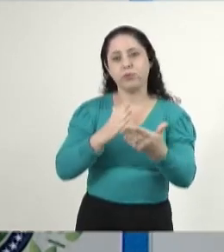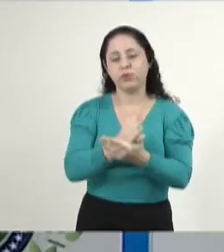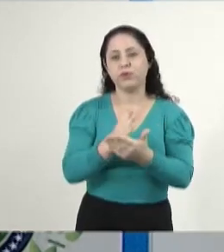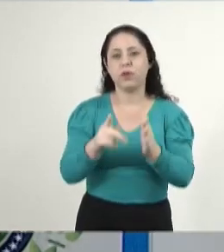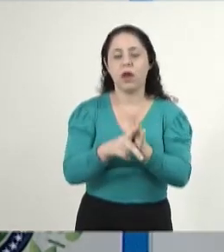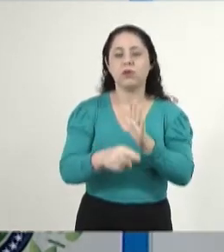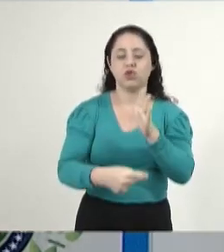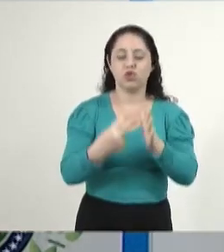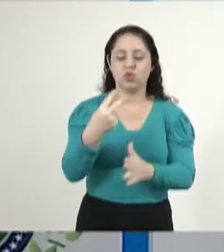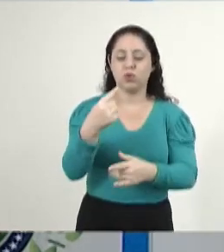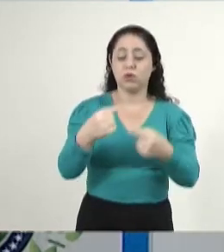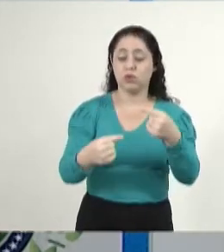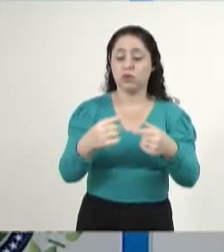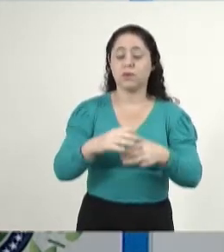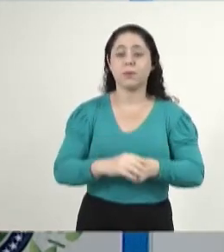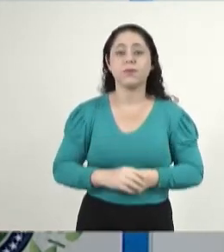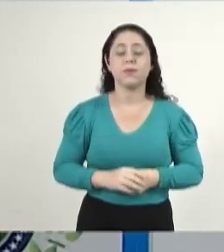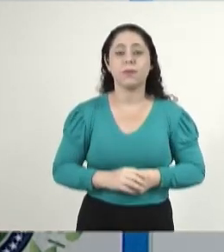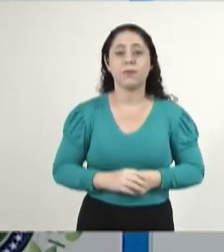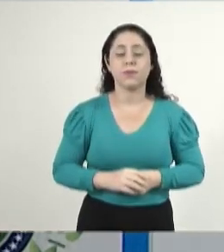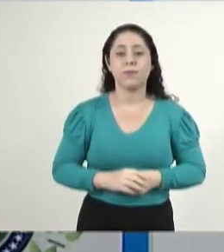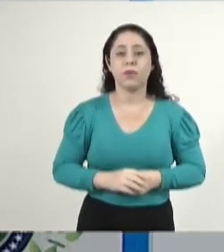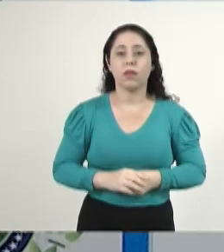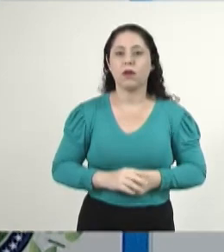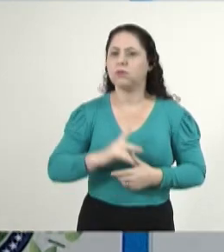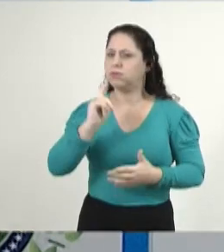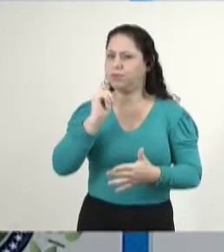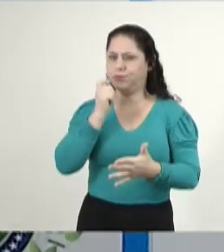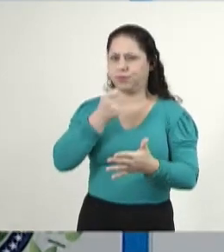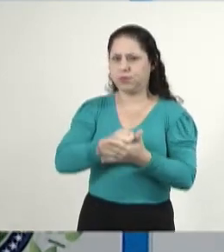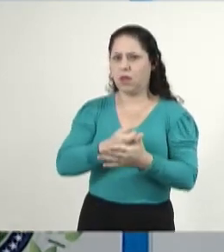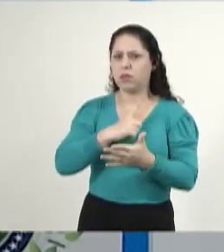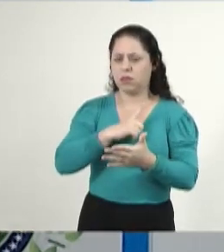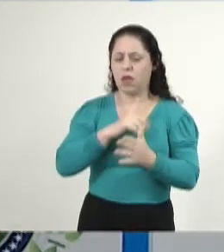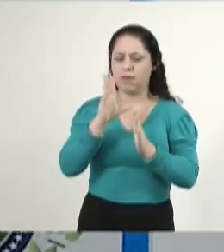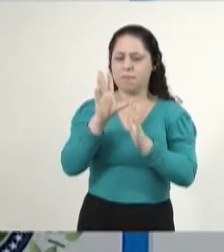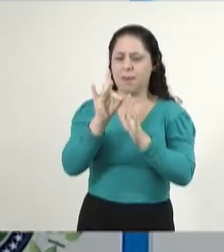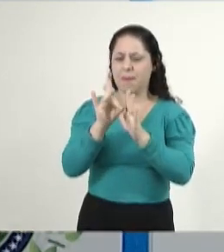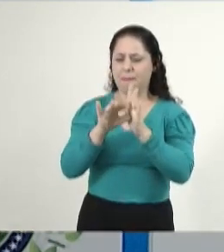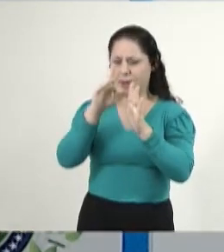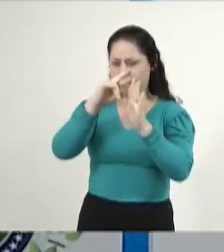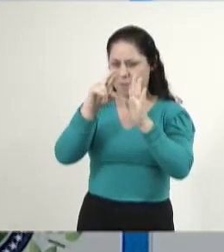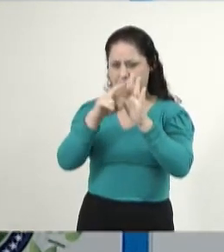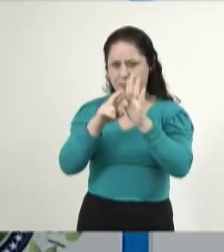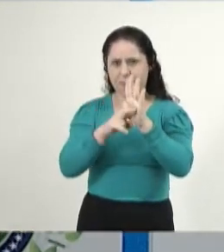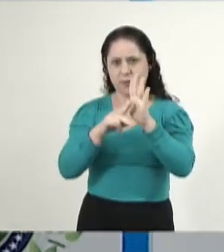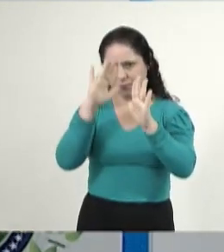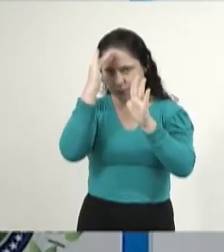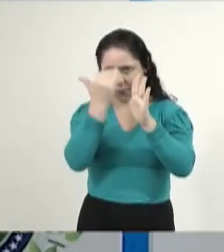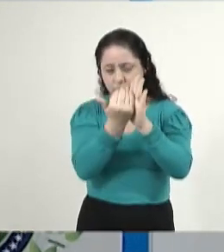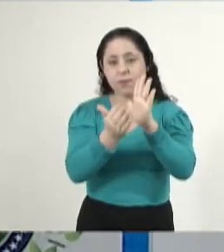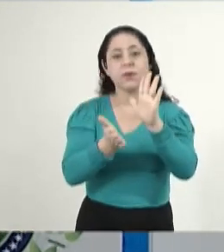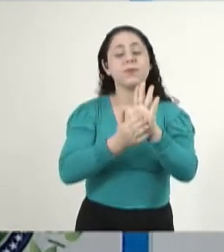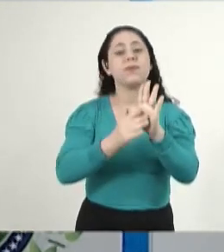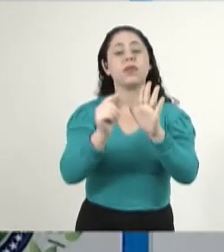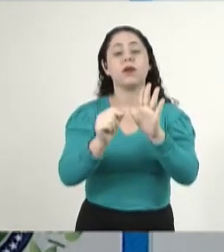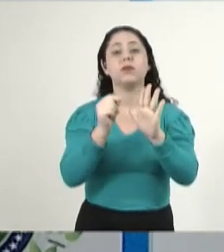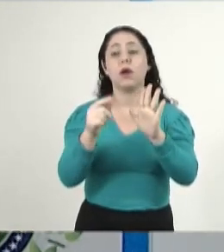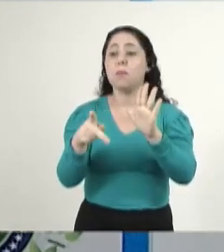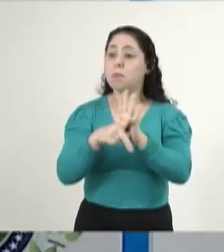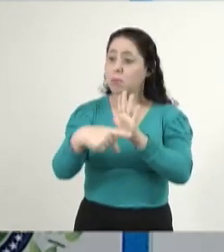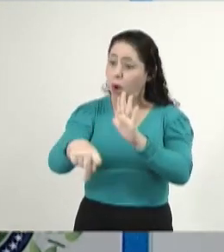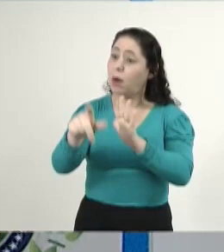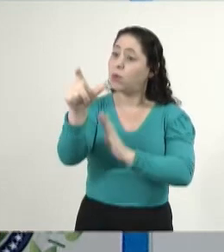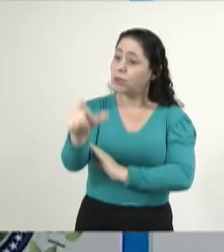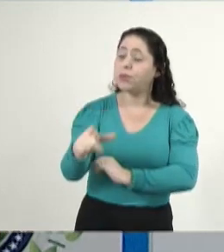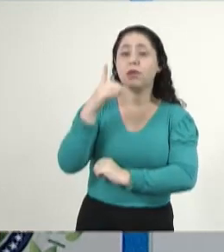aprovada na sua segunda discussão, e que traz uma série de regras para a propositura pelos próprios